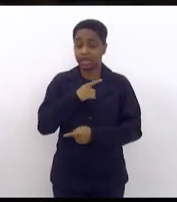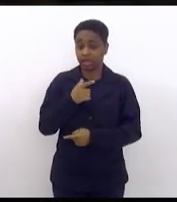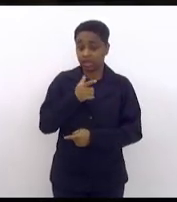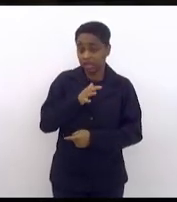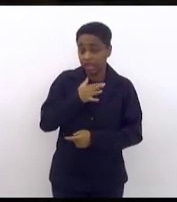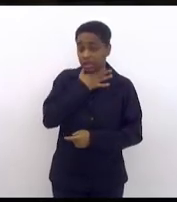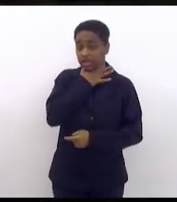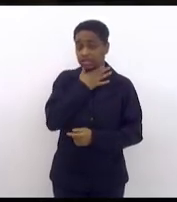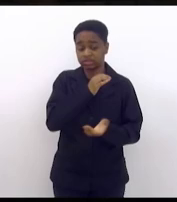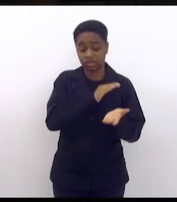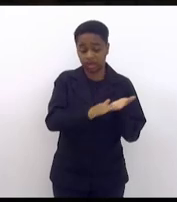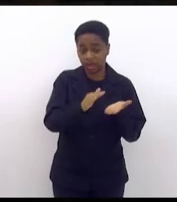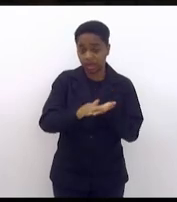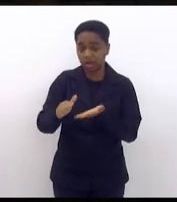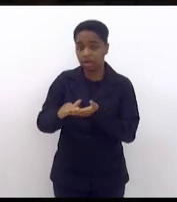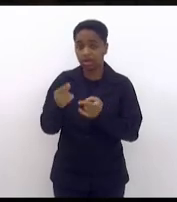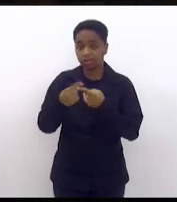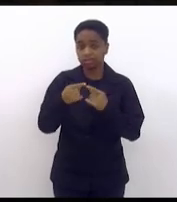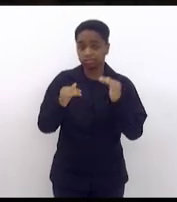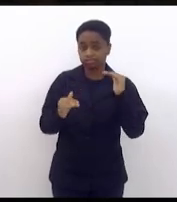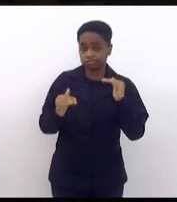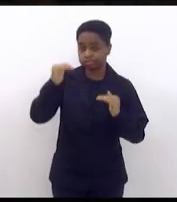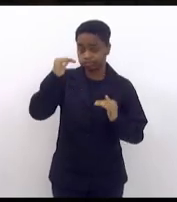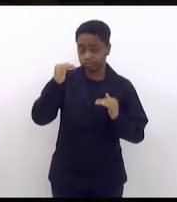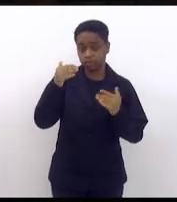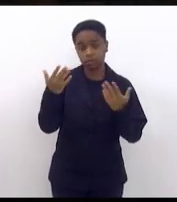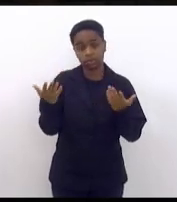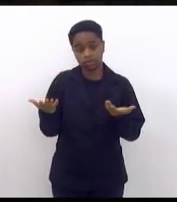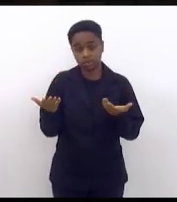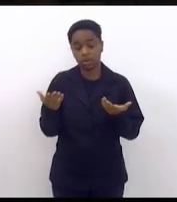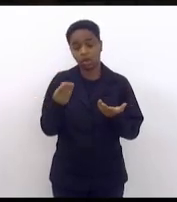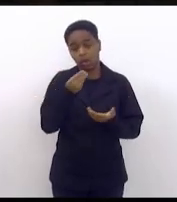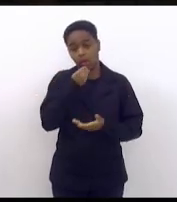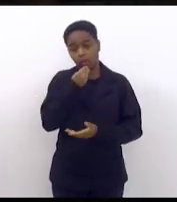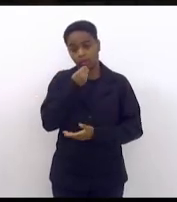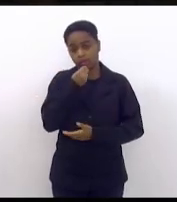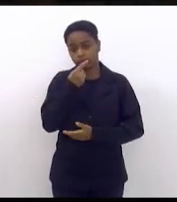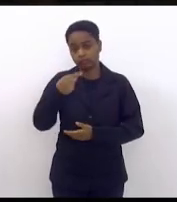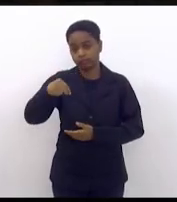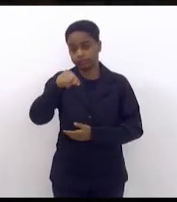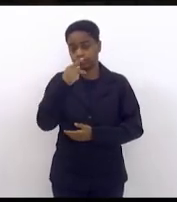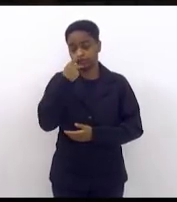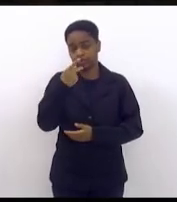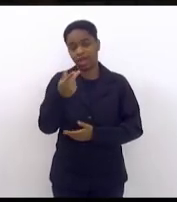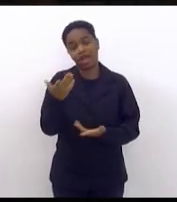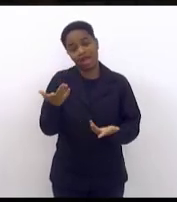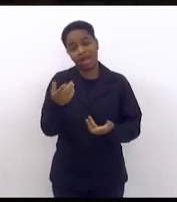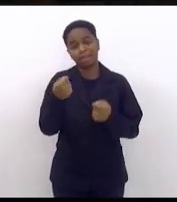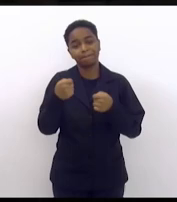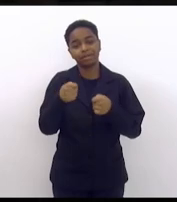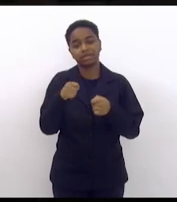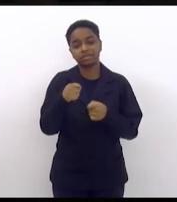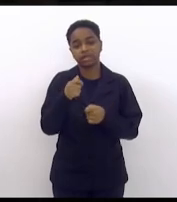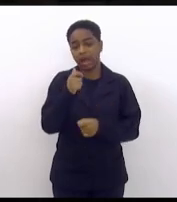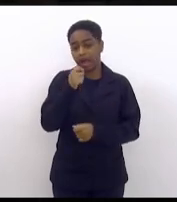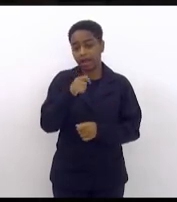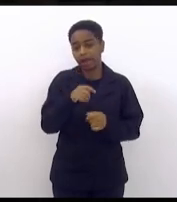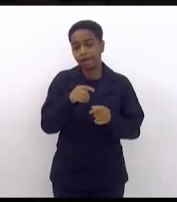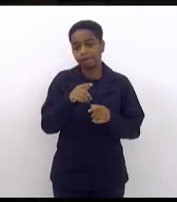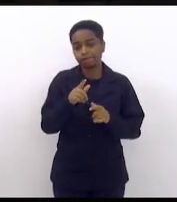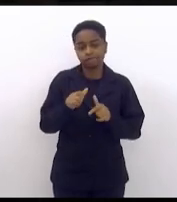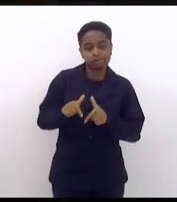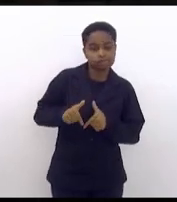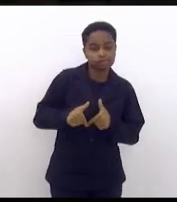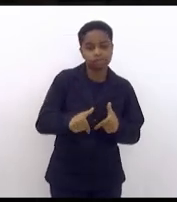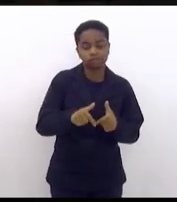a despesa está maior que a receita, é claro que todo mundo vai dizer assim, aperta o cinto.